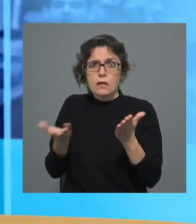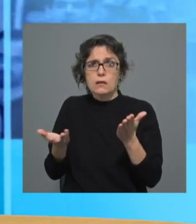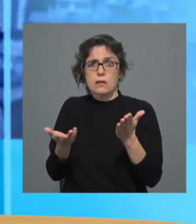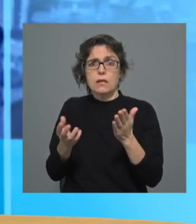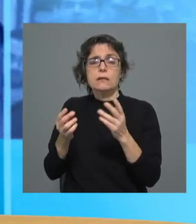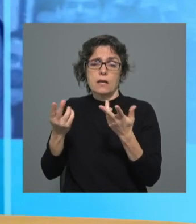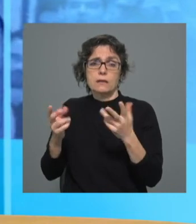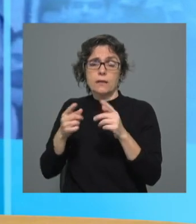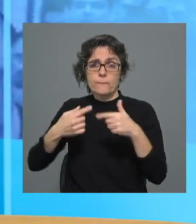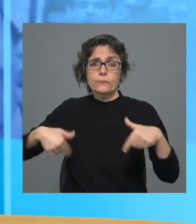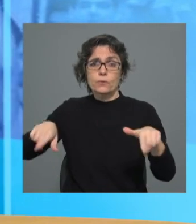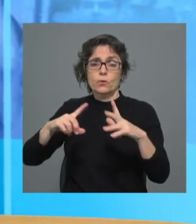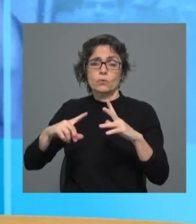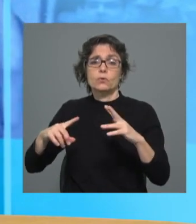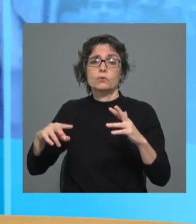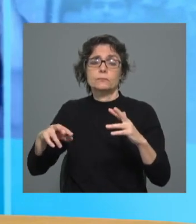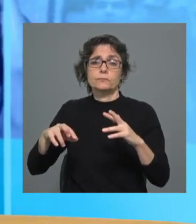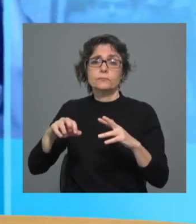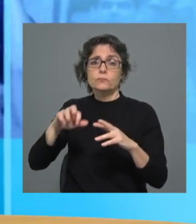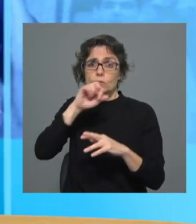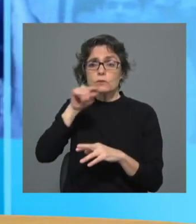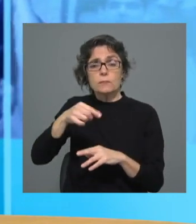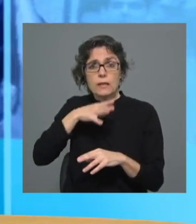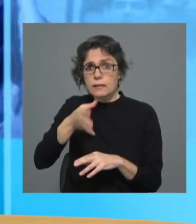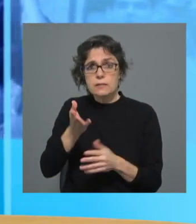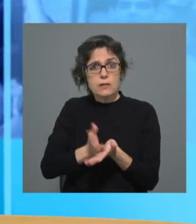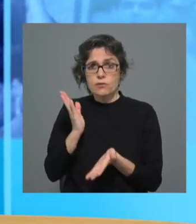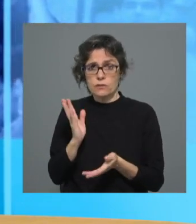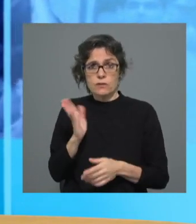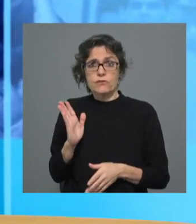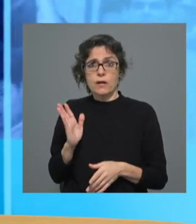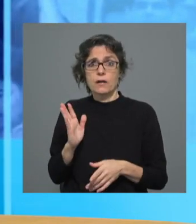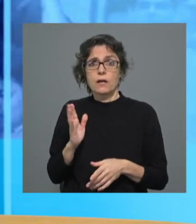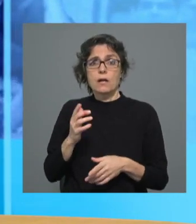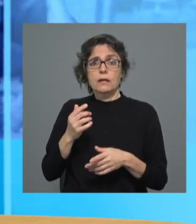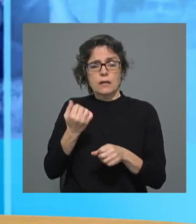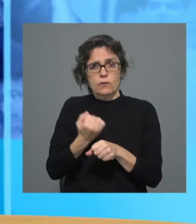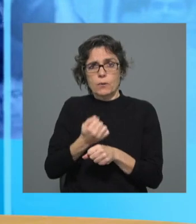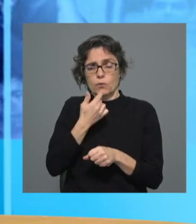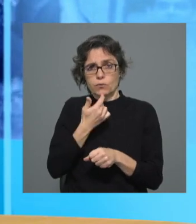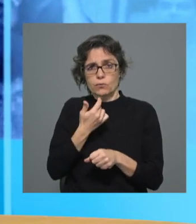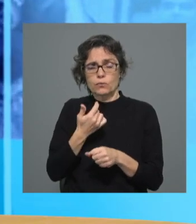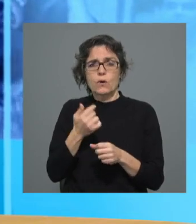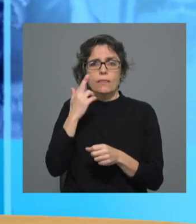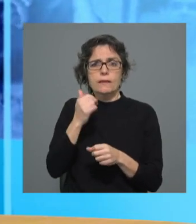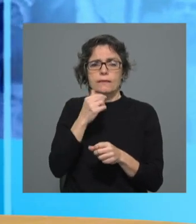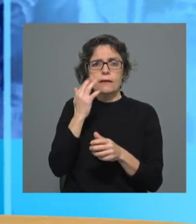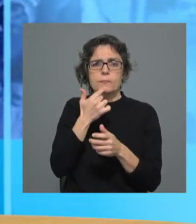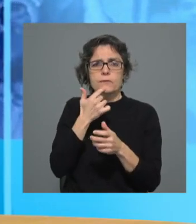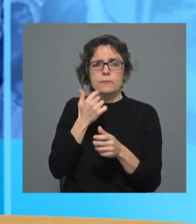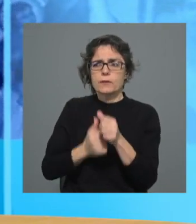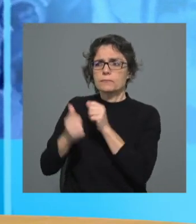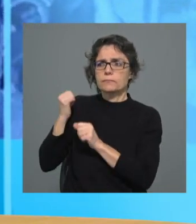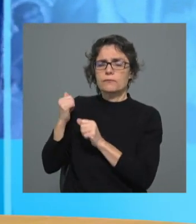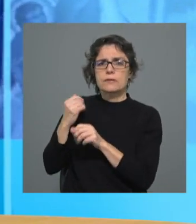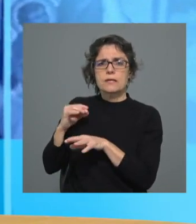Conferência Episcopal, em termos da formação dos seminários, em termos da reformulação das comissões diocesanas, em termos de olhar para o passado e perceber o que é que não se pode repetir no